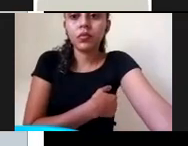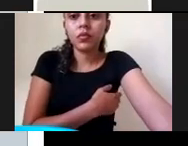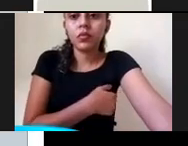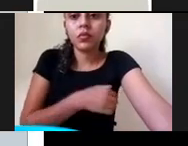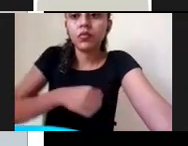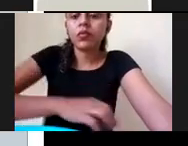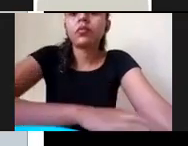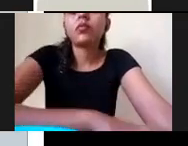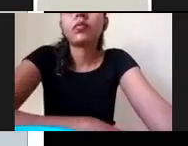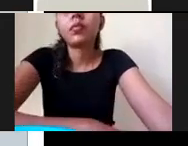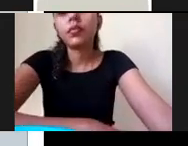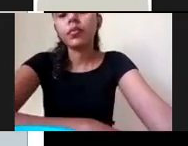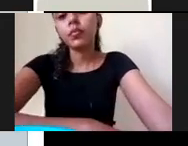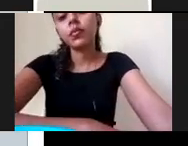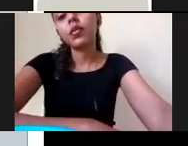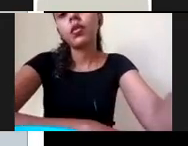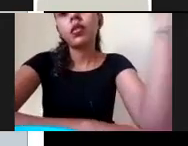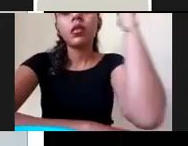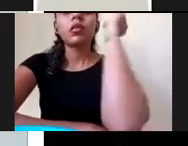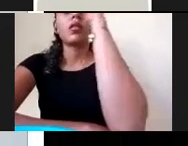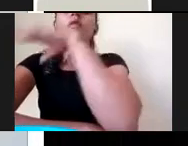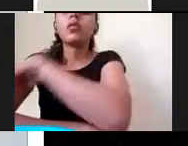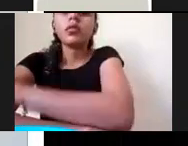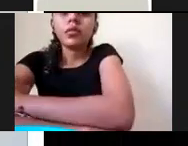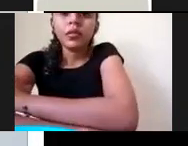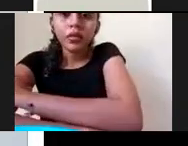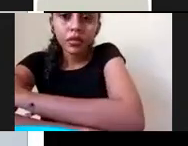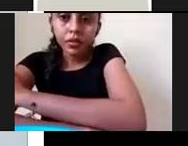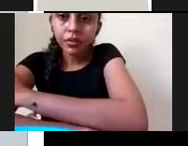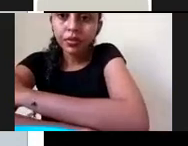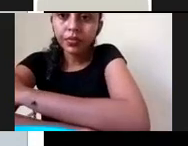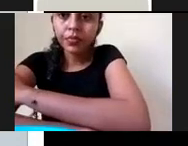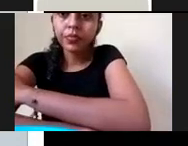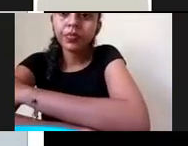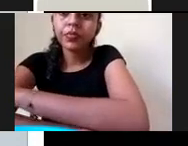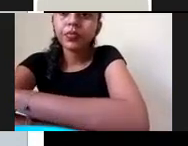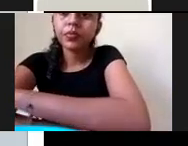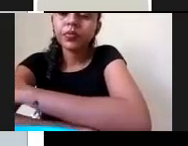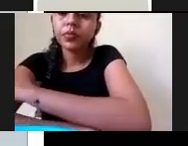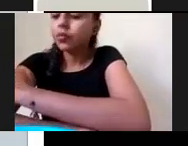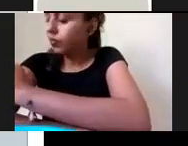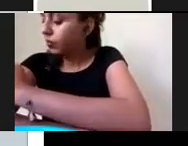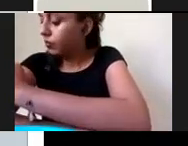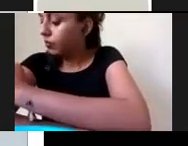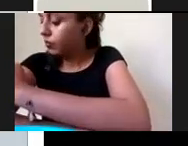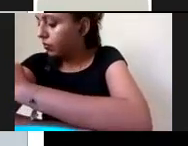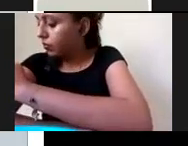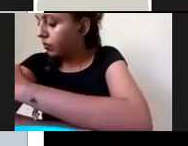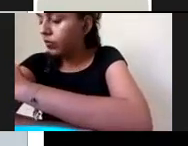sinusite, né? Se tem rinite. Isso aí a gente pode avaliar nos seios